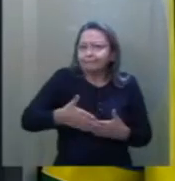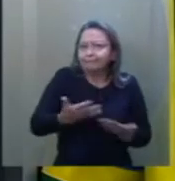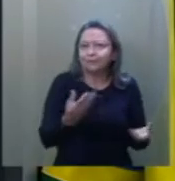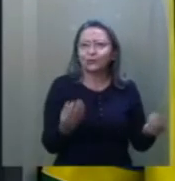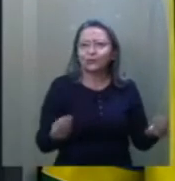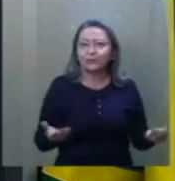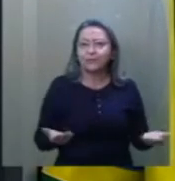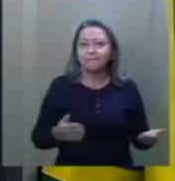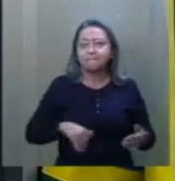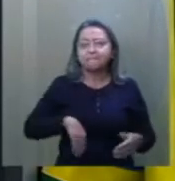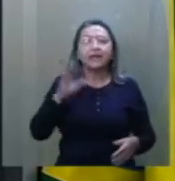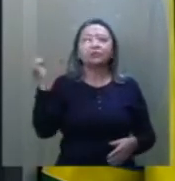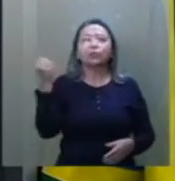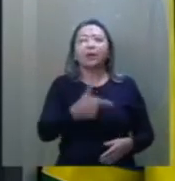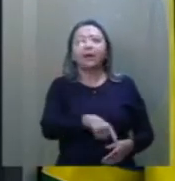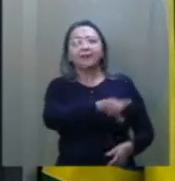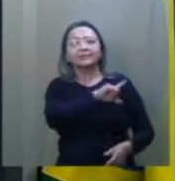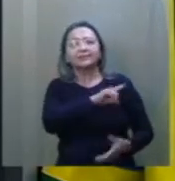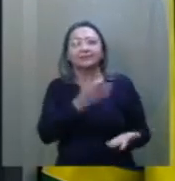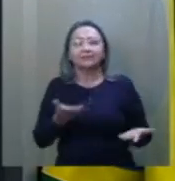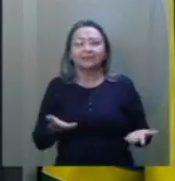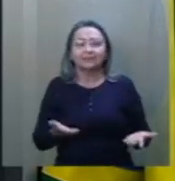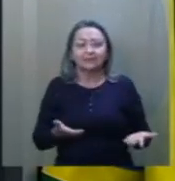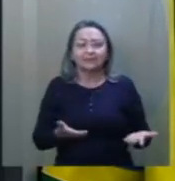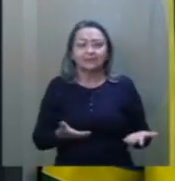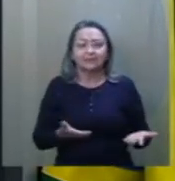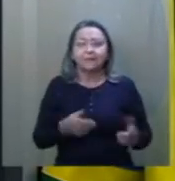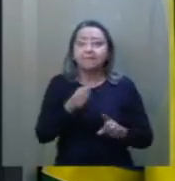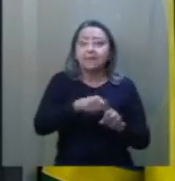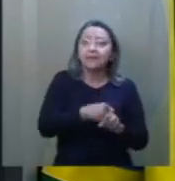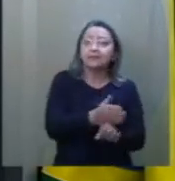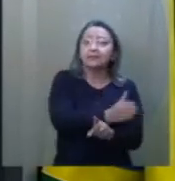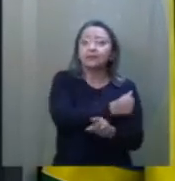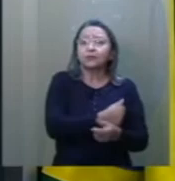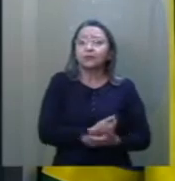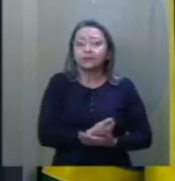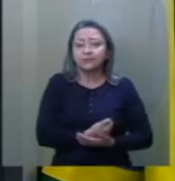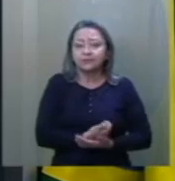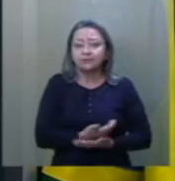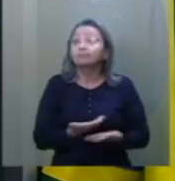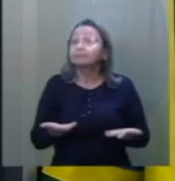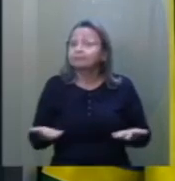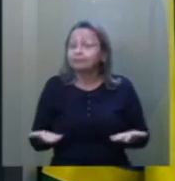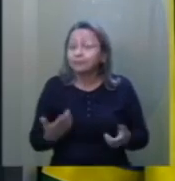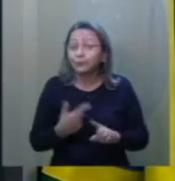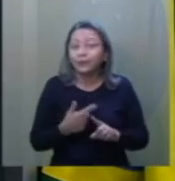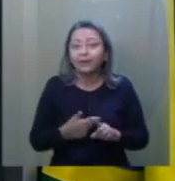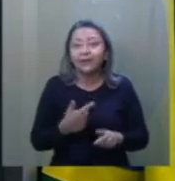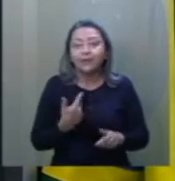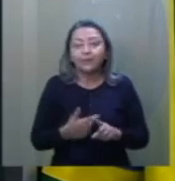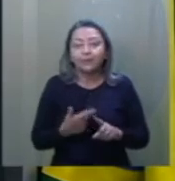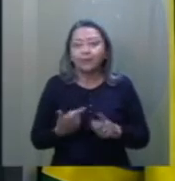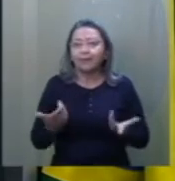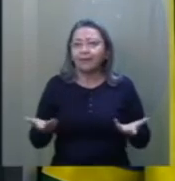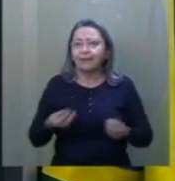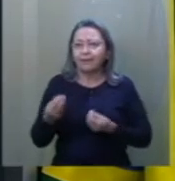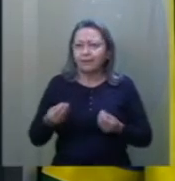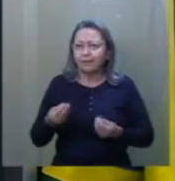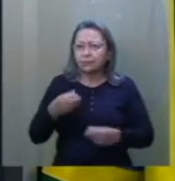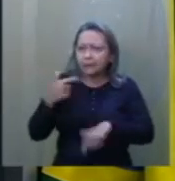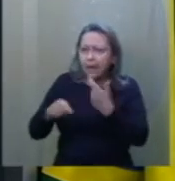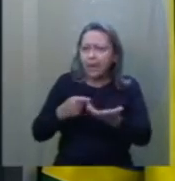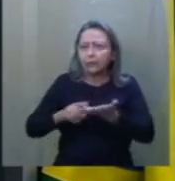seguidamente mais do que arrecadava em meses anteriores, em anos anteriores. E por quê? É porque a atividade econômica